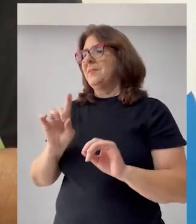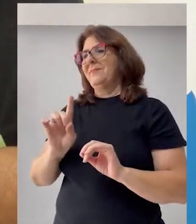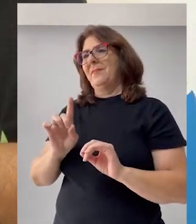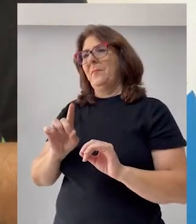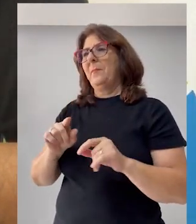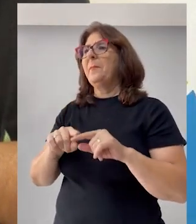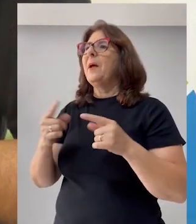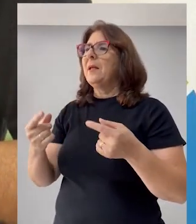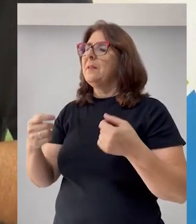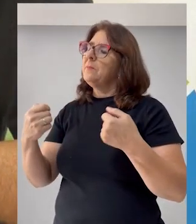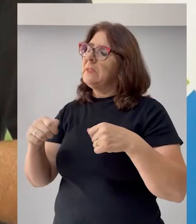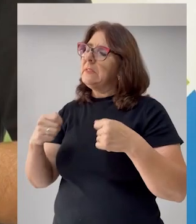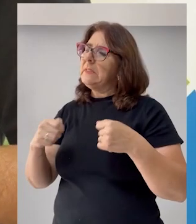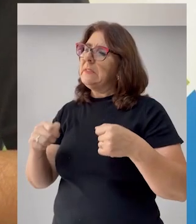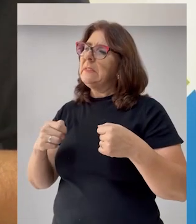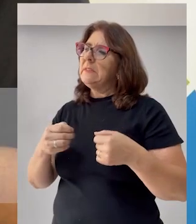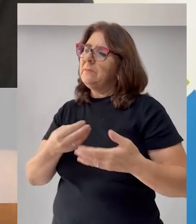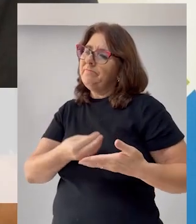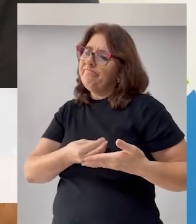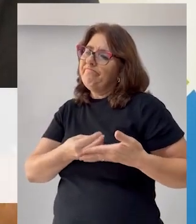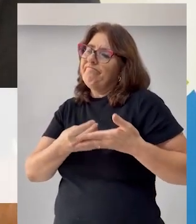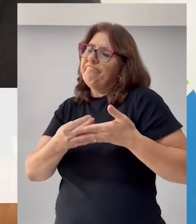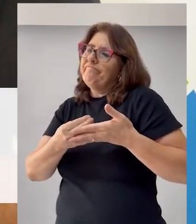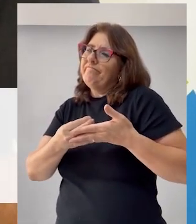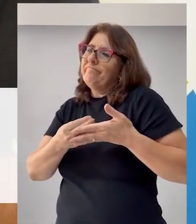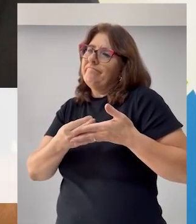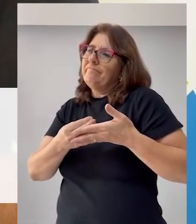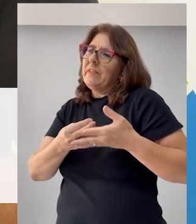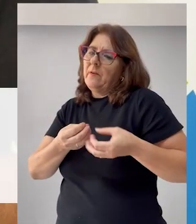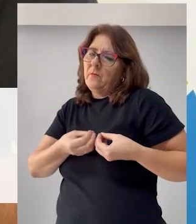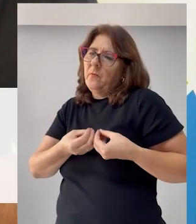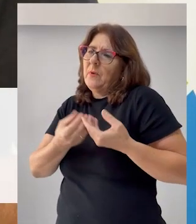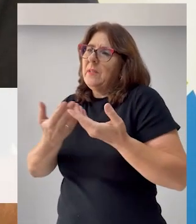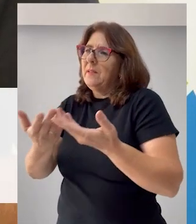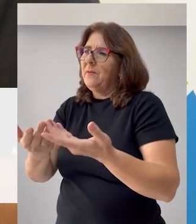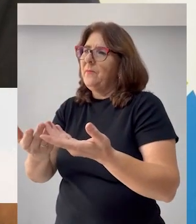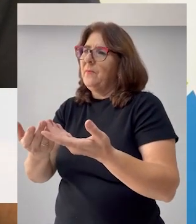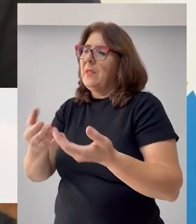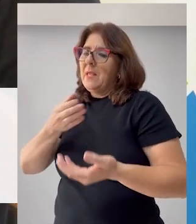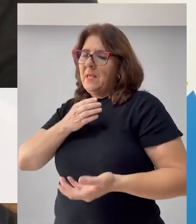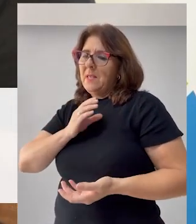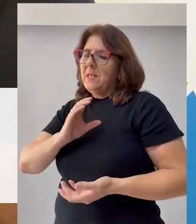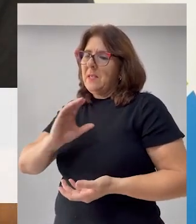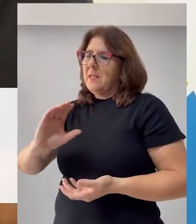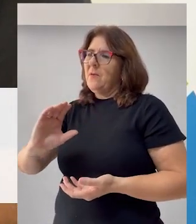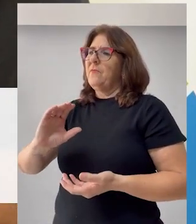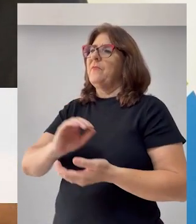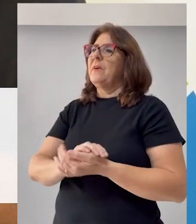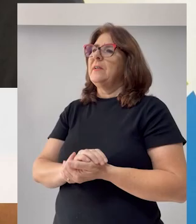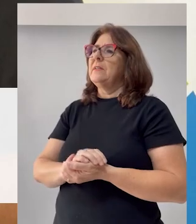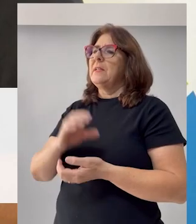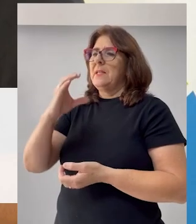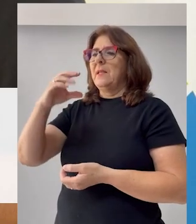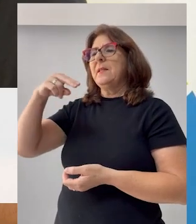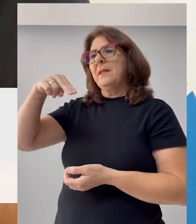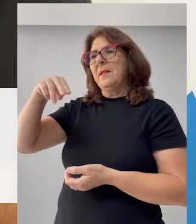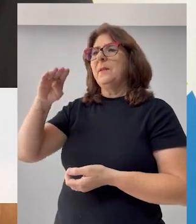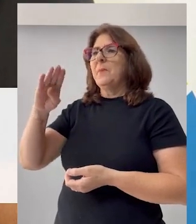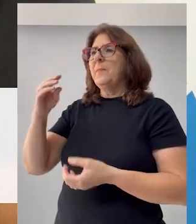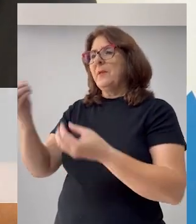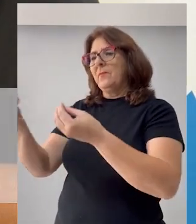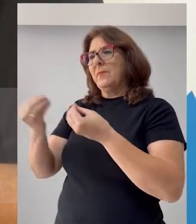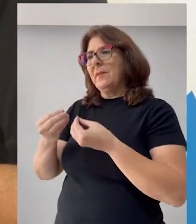simples, mas exige dedicação e a CNBB confiou no nosso trabalho para fazer essa missão de acessibilidade aos surdos.